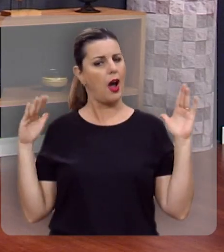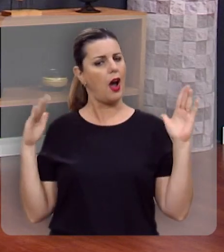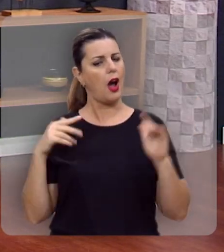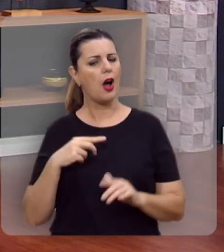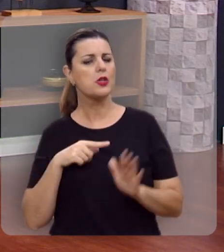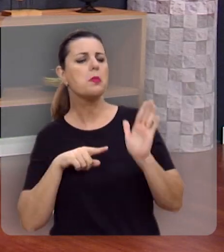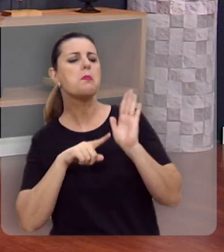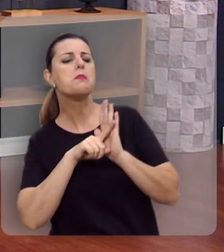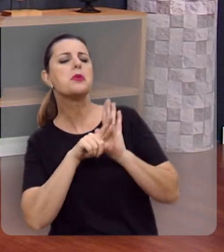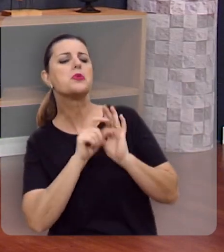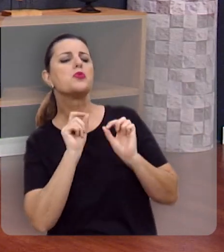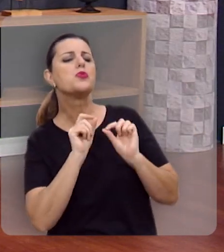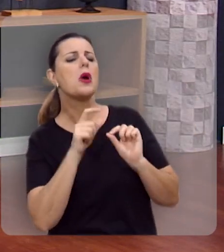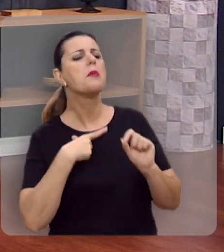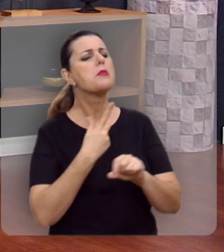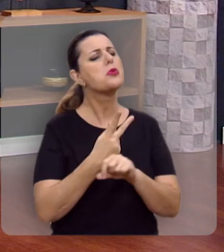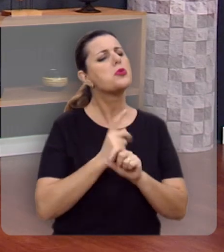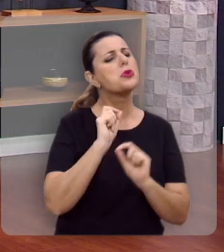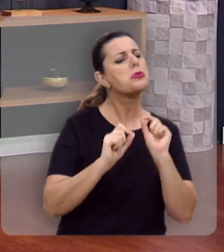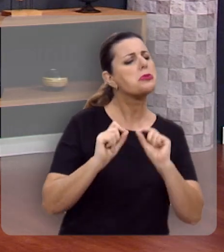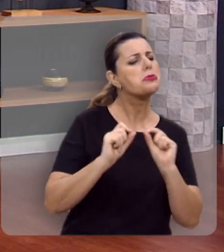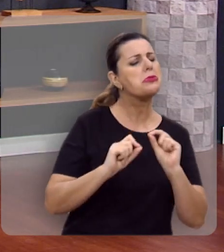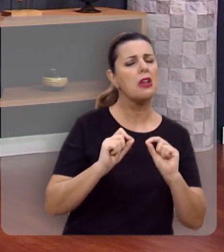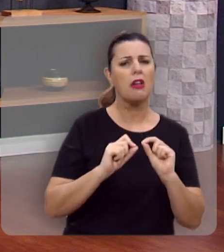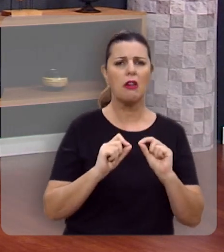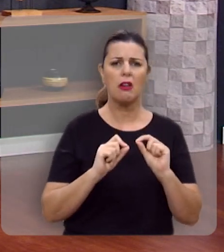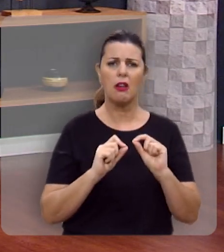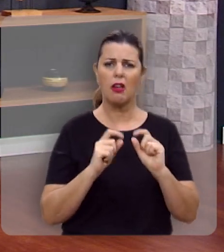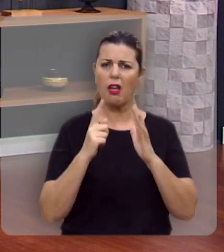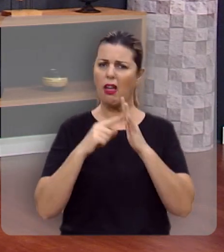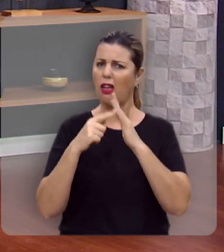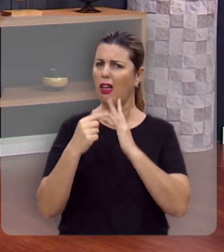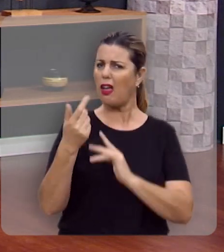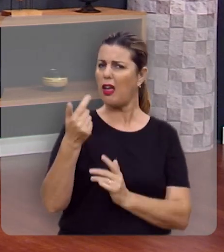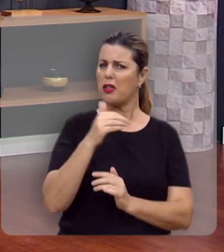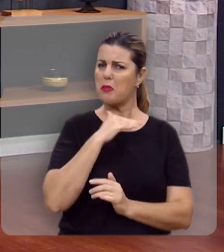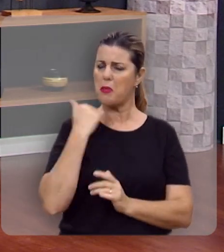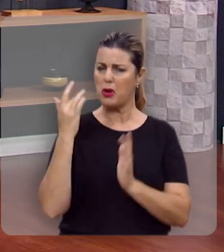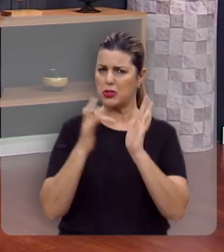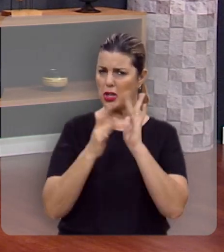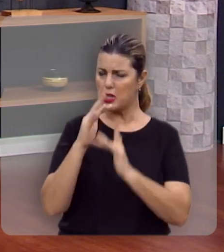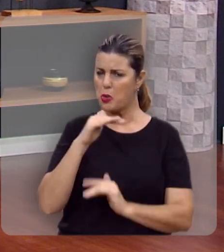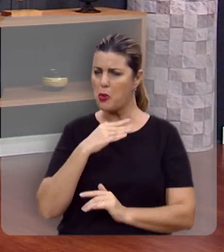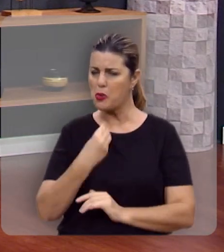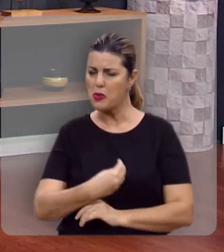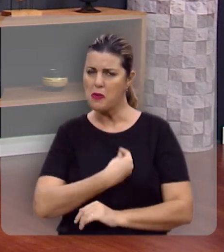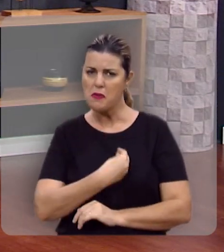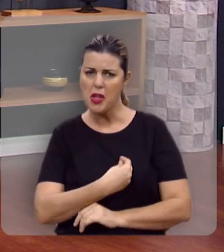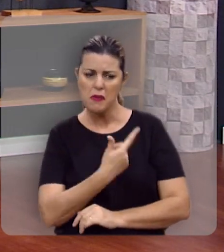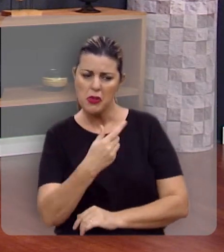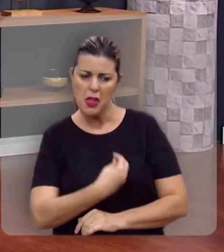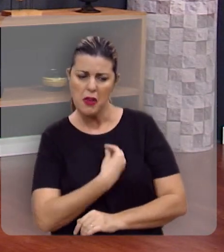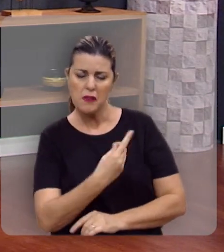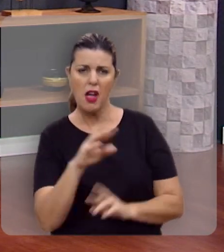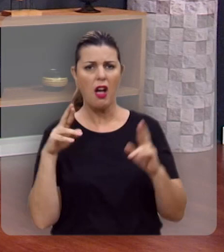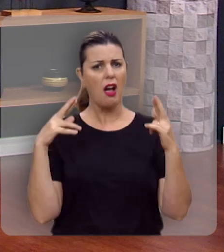túmulo dizendo para elas: o que vocês vieram fazer aqui? Procurar entre os mortos aquele que está vivo? Ele não está mais aqui, não.